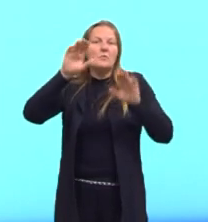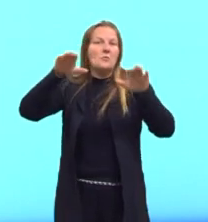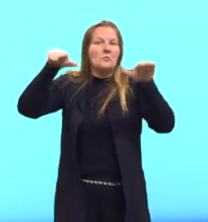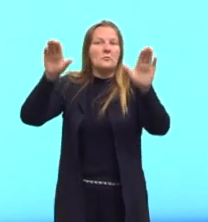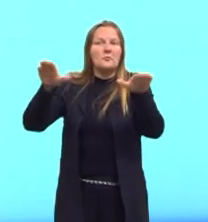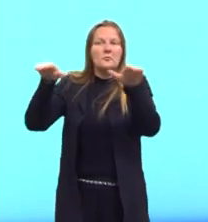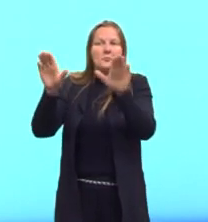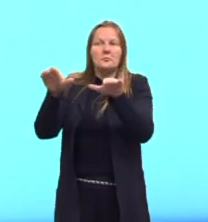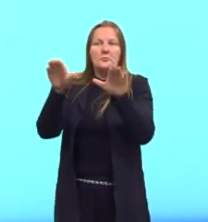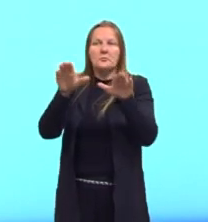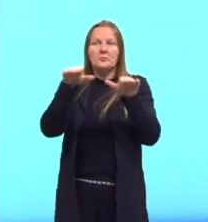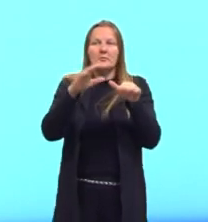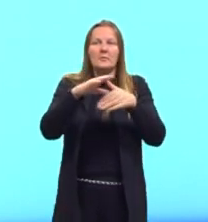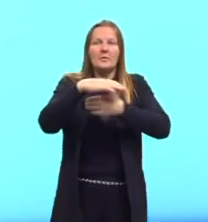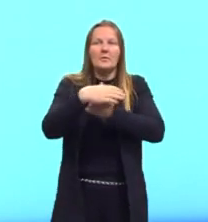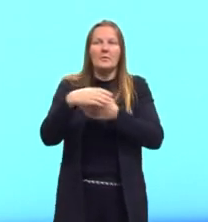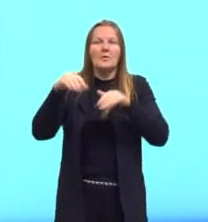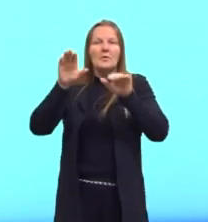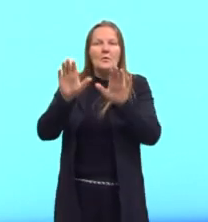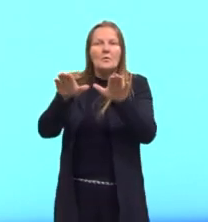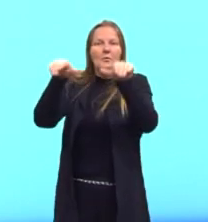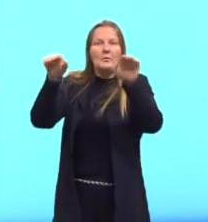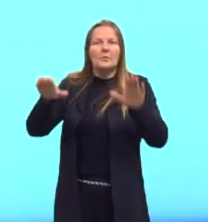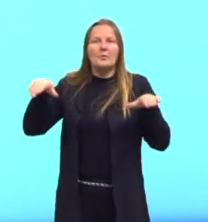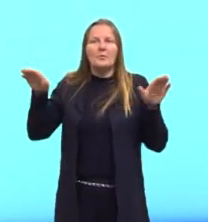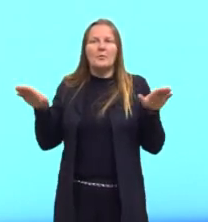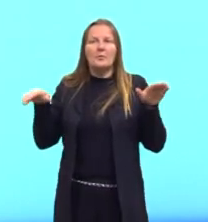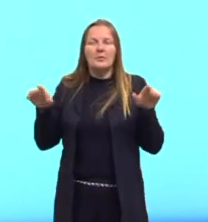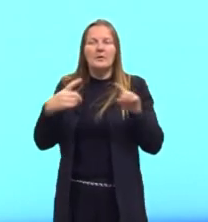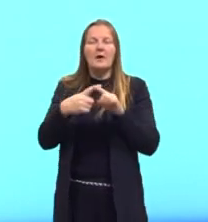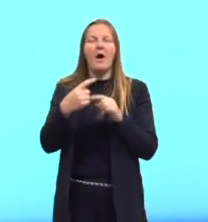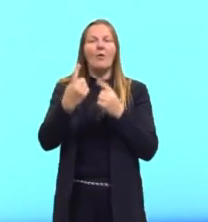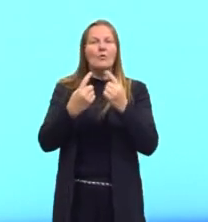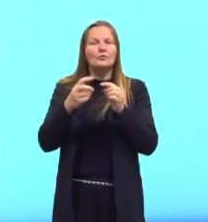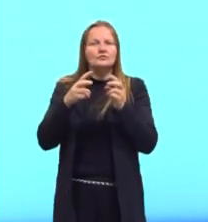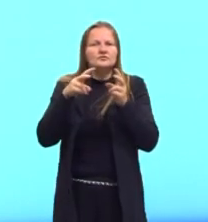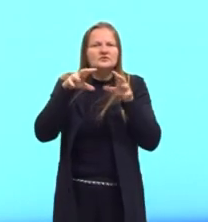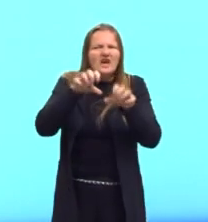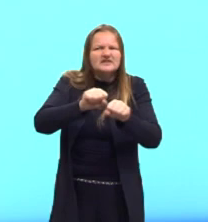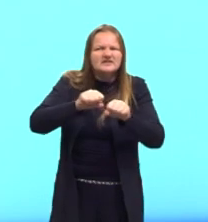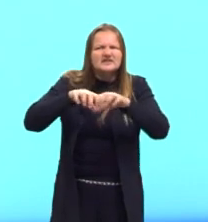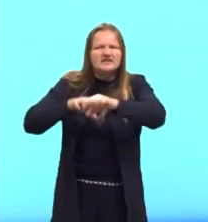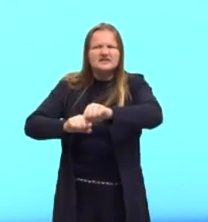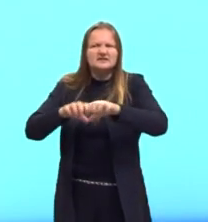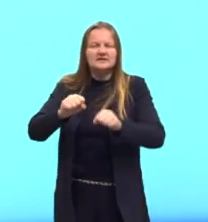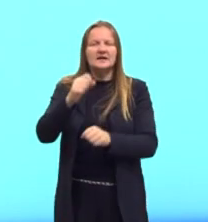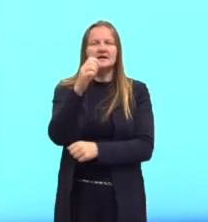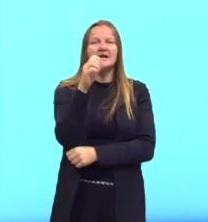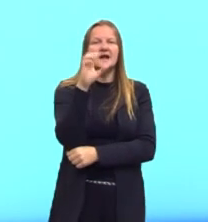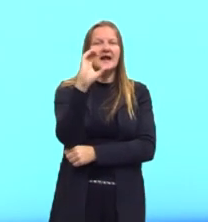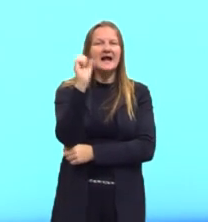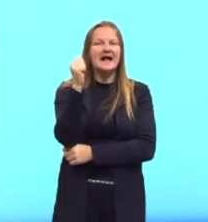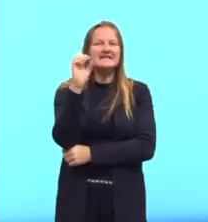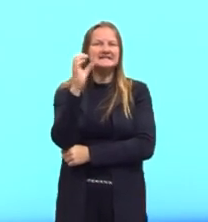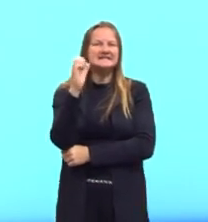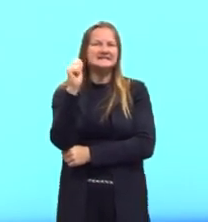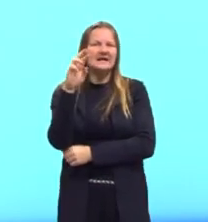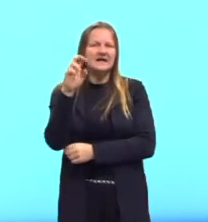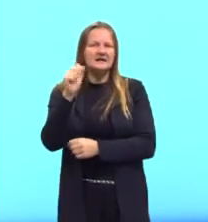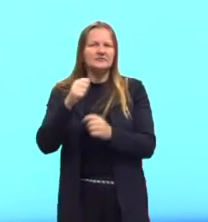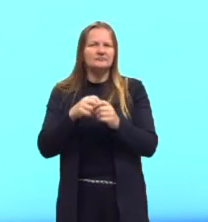adquirir um essa característica de voo outros de caça então cada um adquiriu